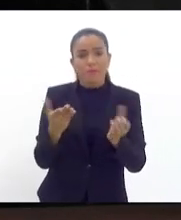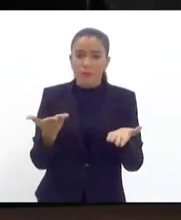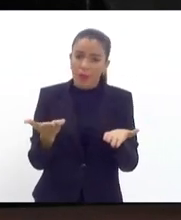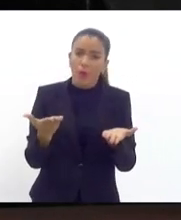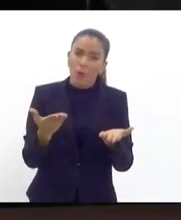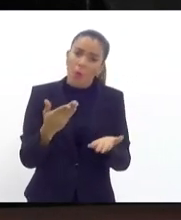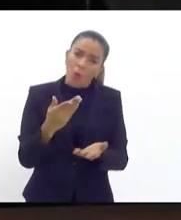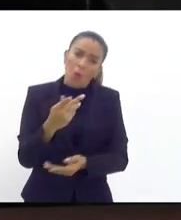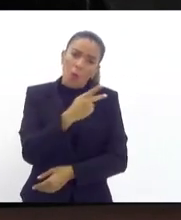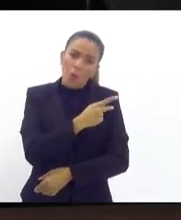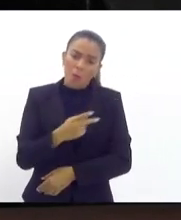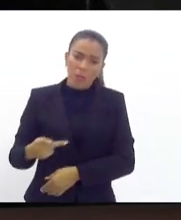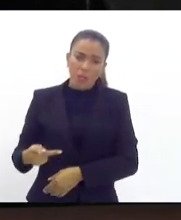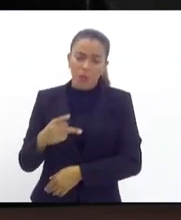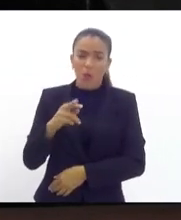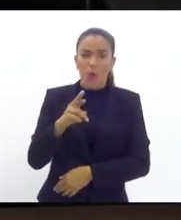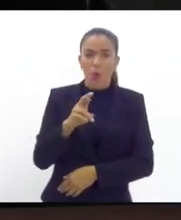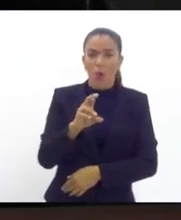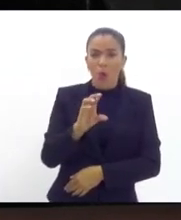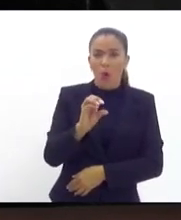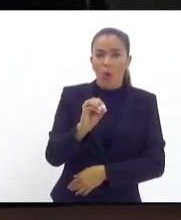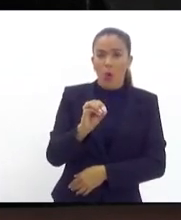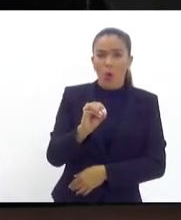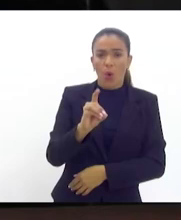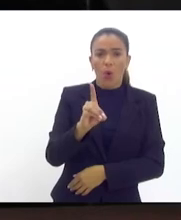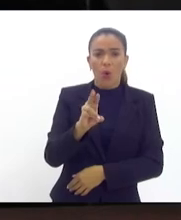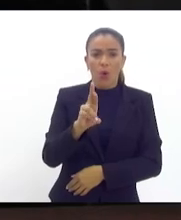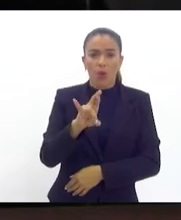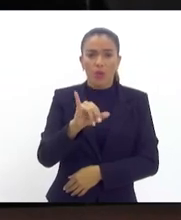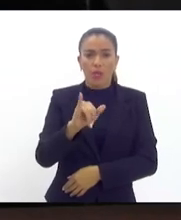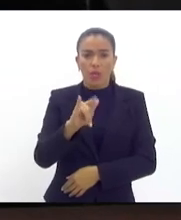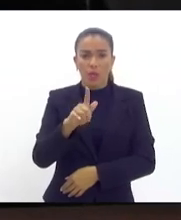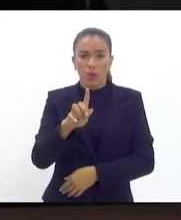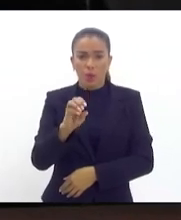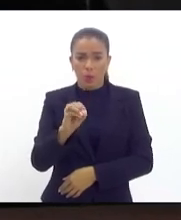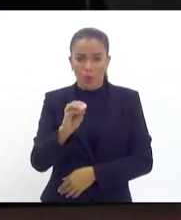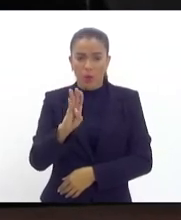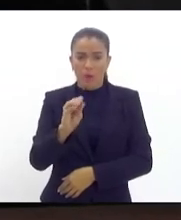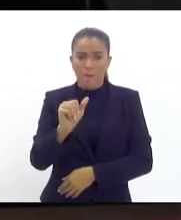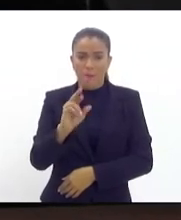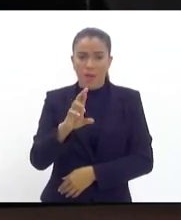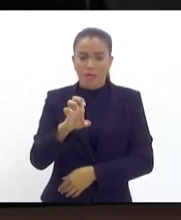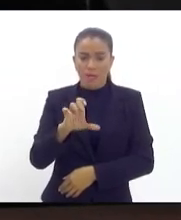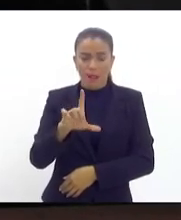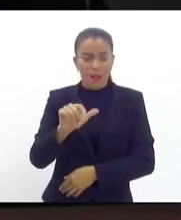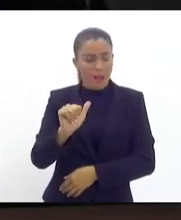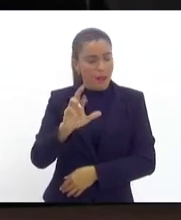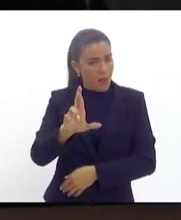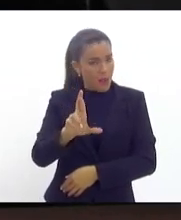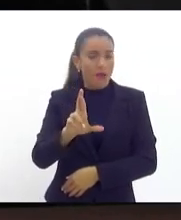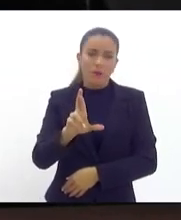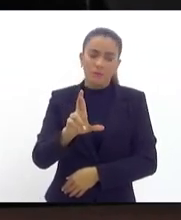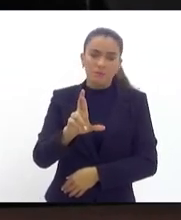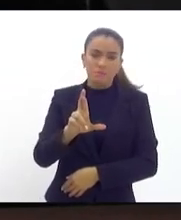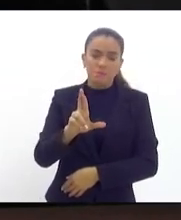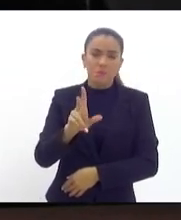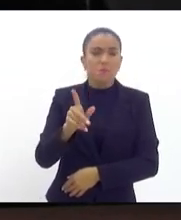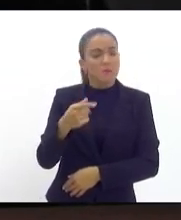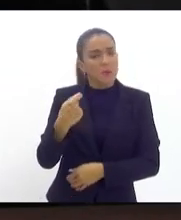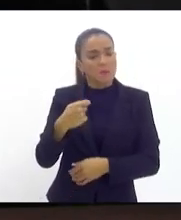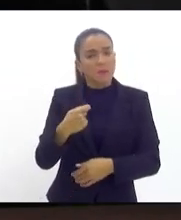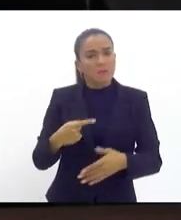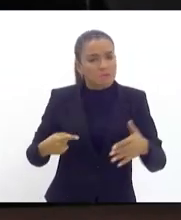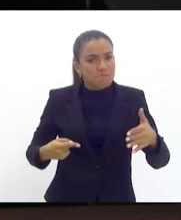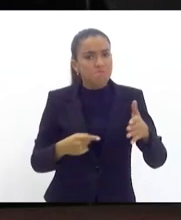o presidente dessa casa Rodrigo Bacelar imediatamente diante das nossas informações questionou